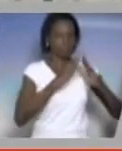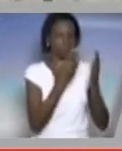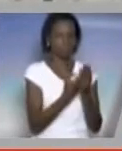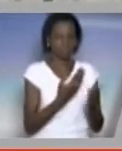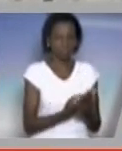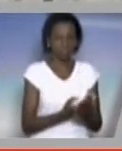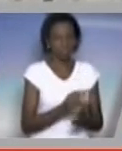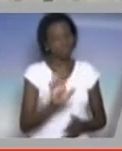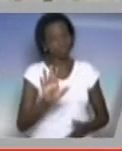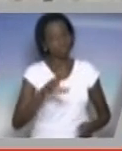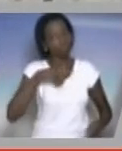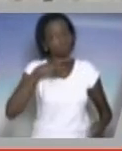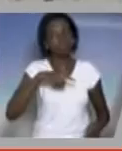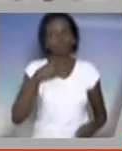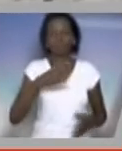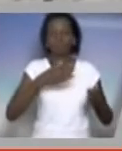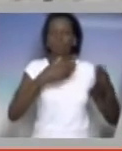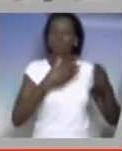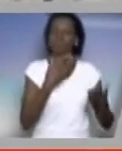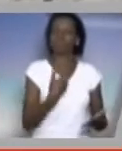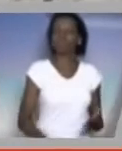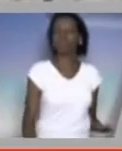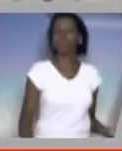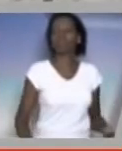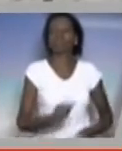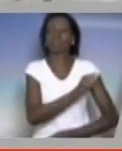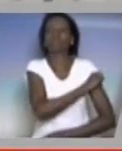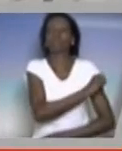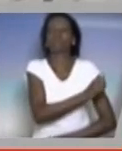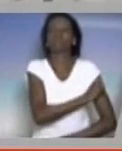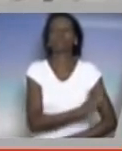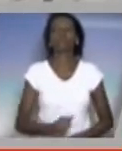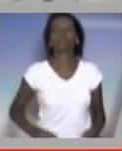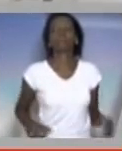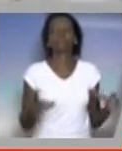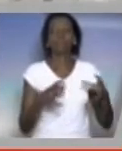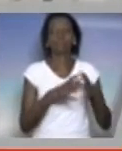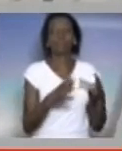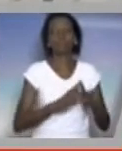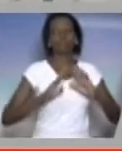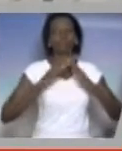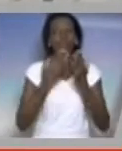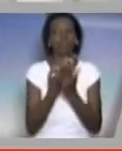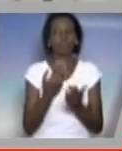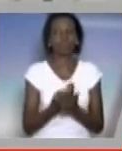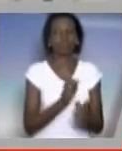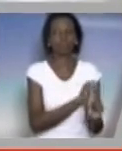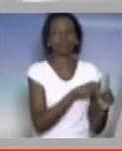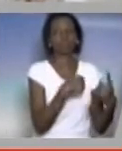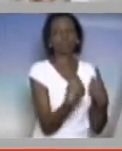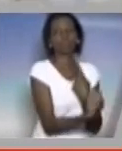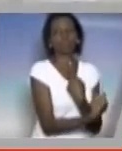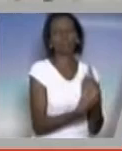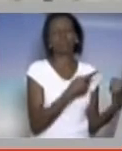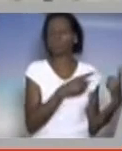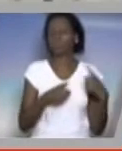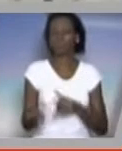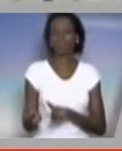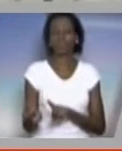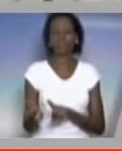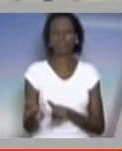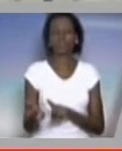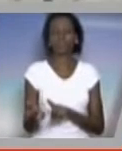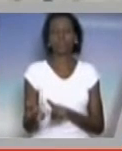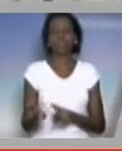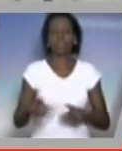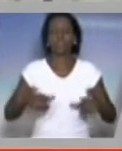foi derrotado pelos alunos secundaristas, pelos professores, pela comunidade escolar e pela sociedade que se colocou contra